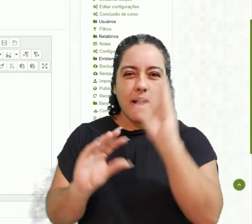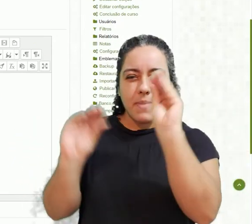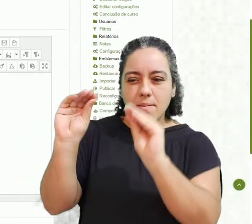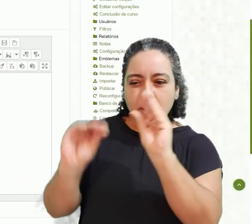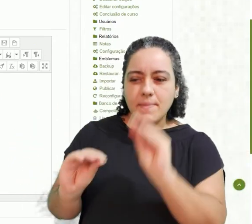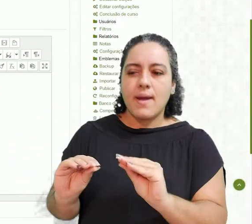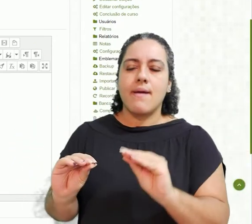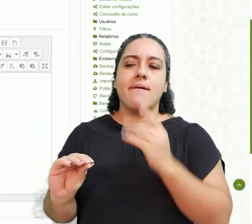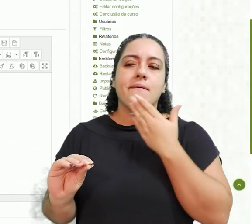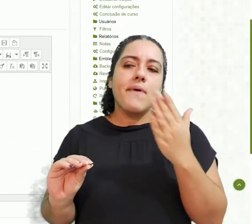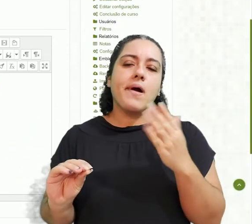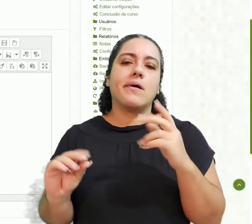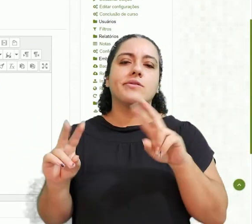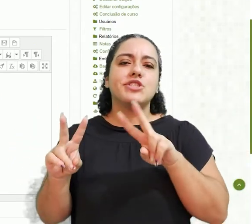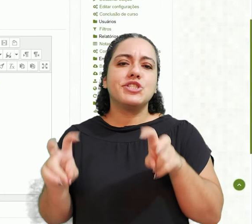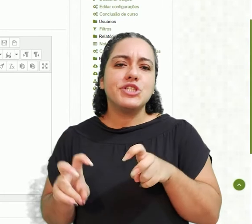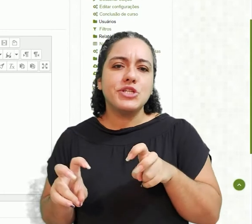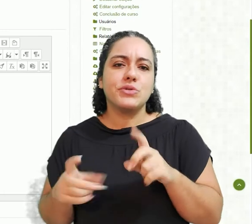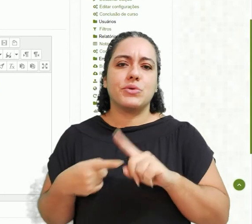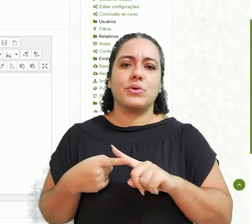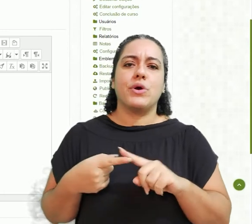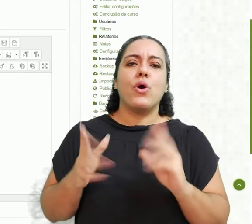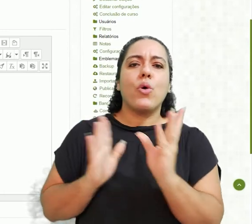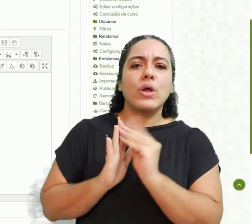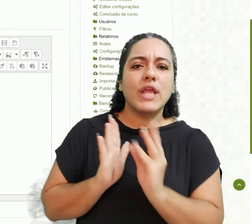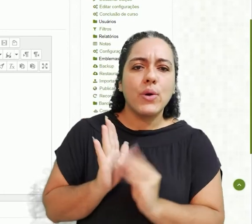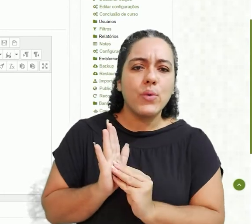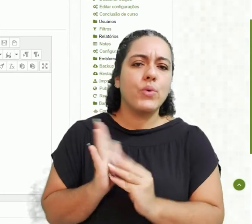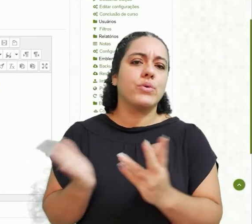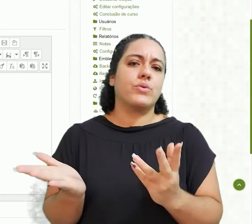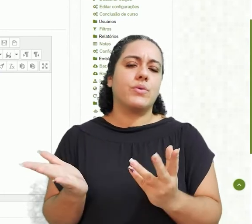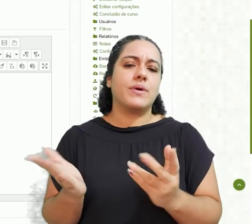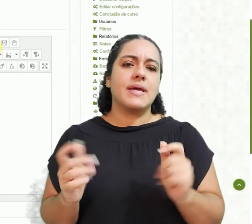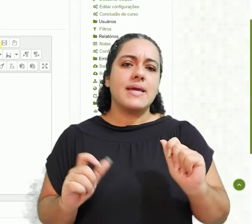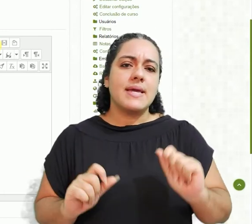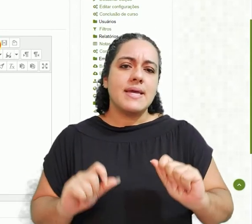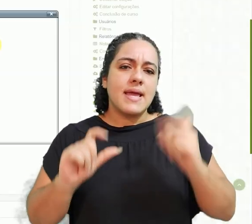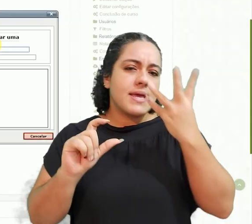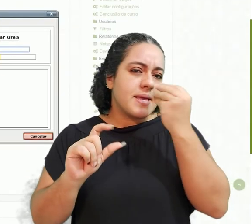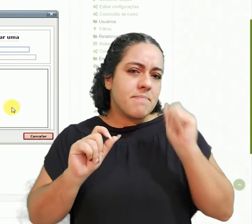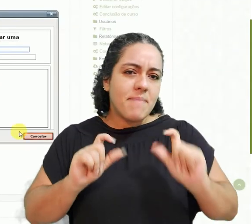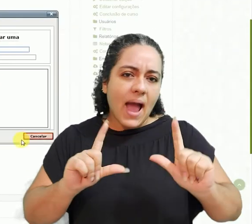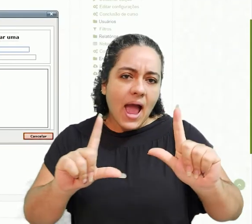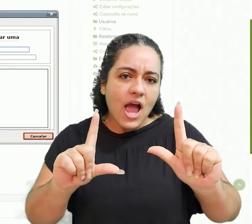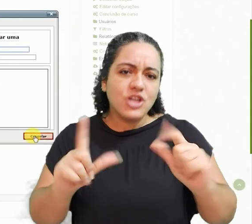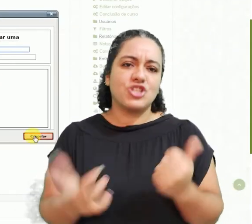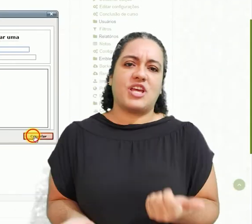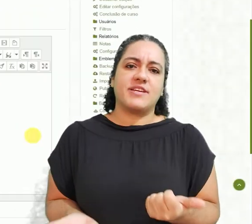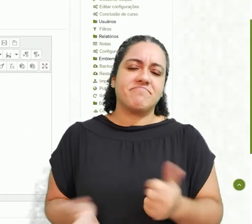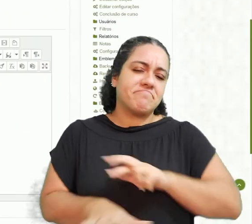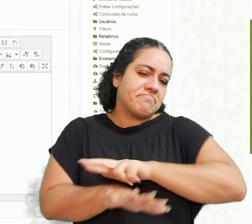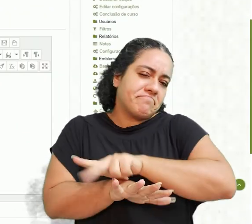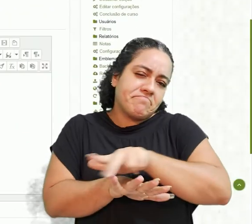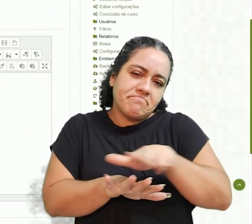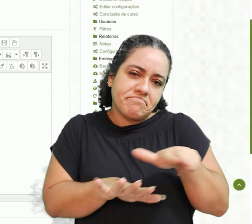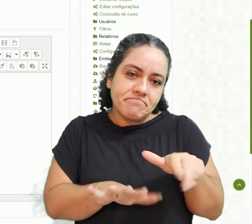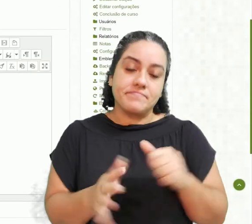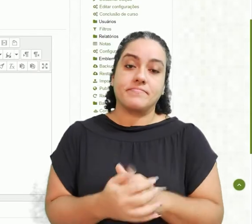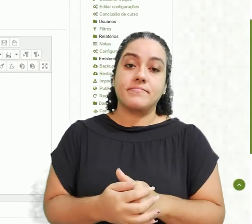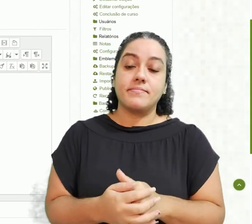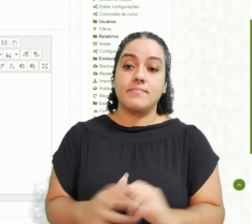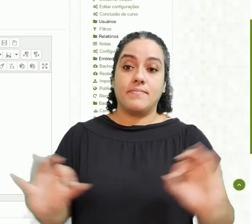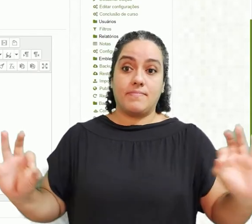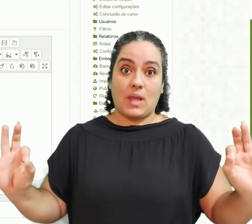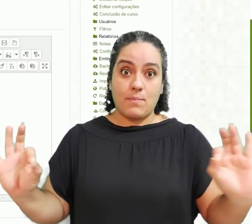poder colocar o título por exemplo e aqui colocar mais conteúdo inserir uma imagem tá certo e tudo